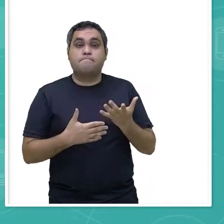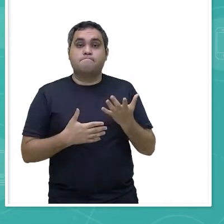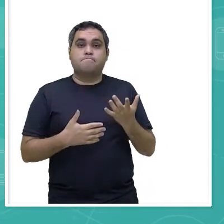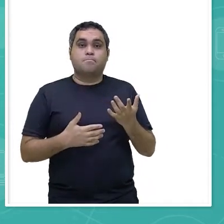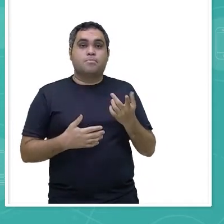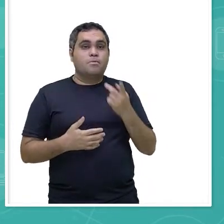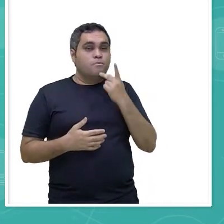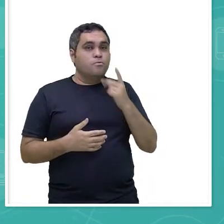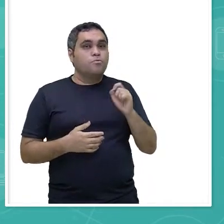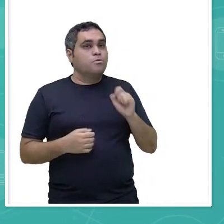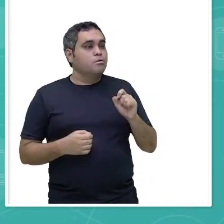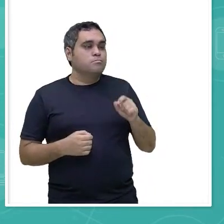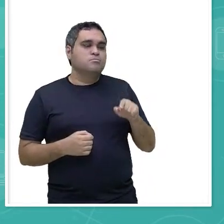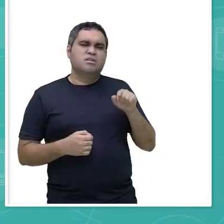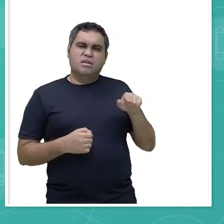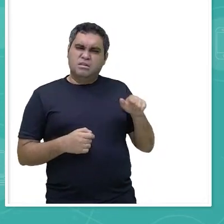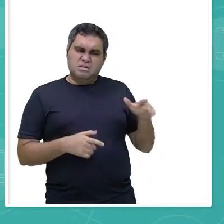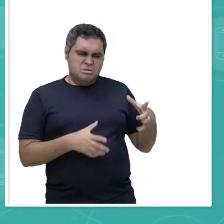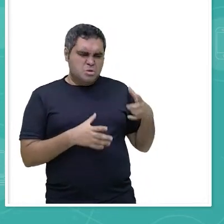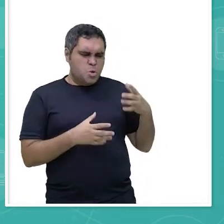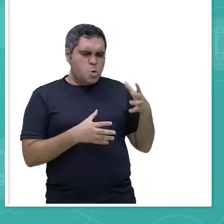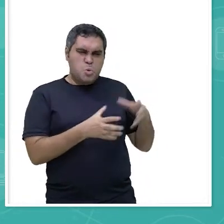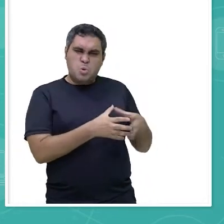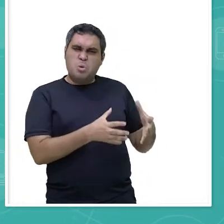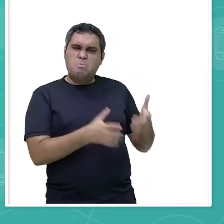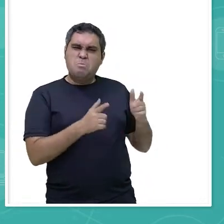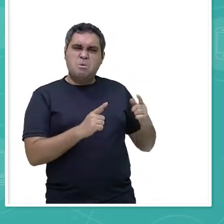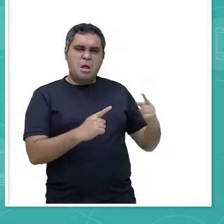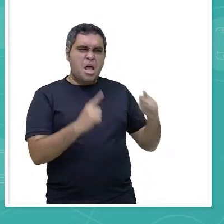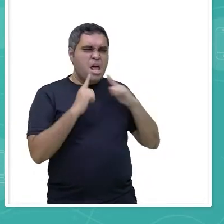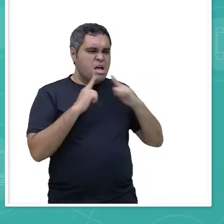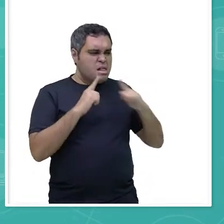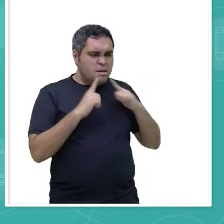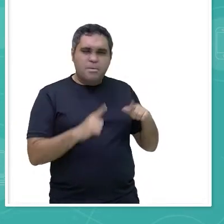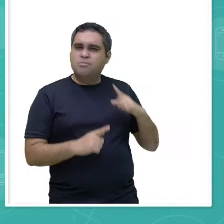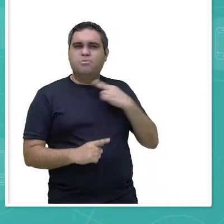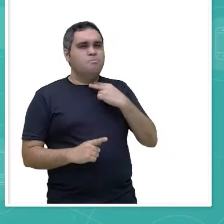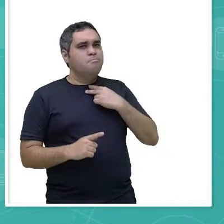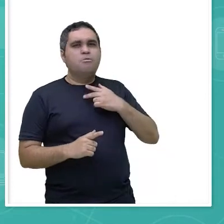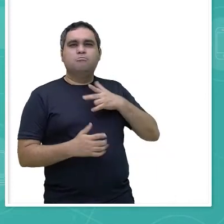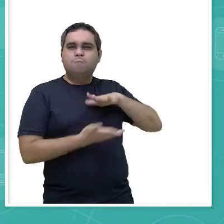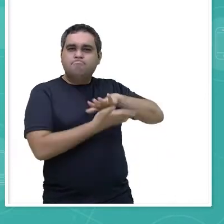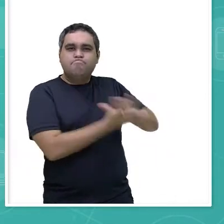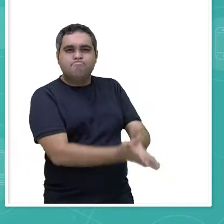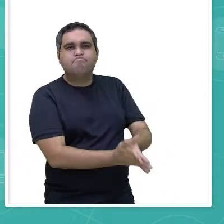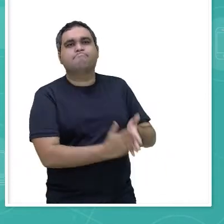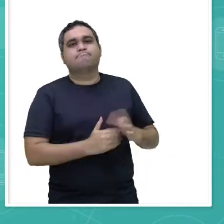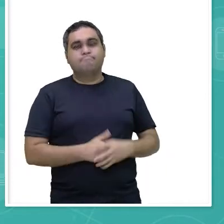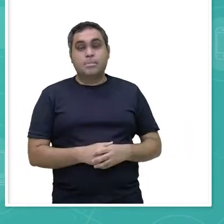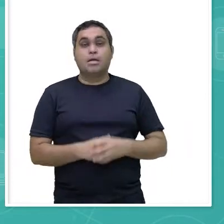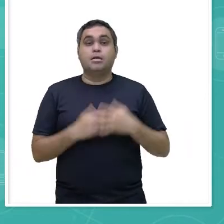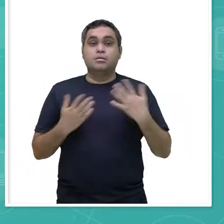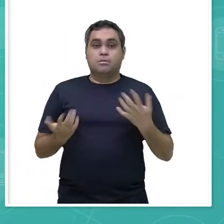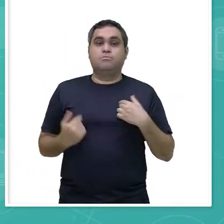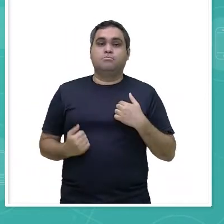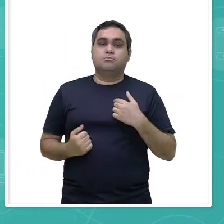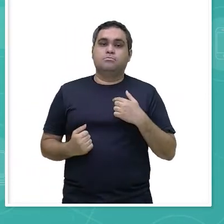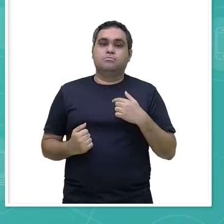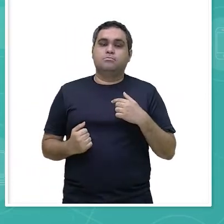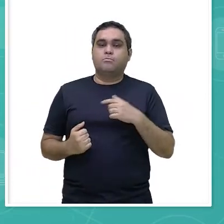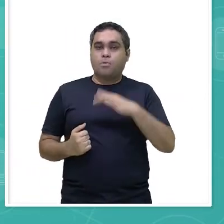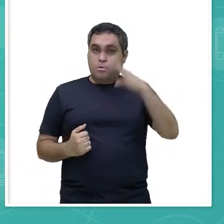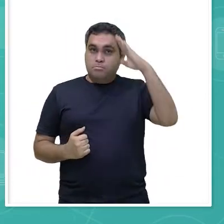se matou muitas pessoas, certo? Isso aí que aconteceu, olha aí, forte repressão pela Guarda Imperial, e aí isso